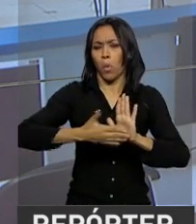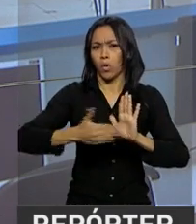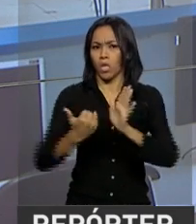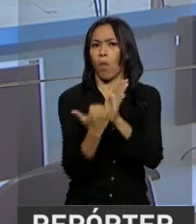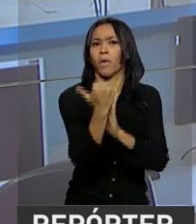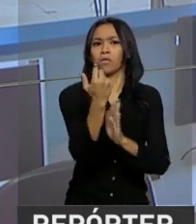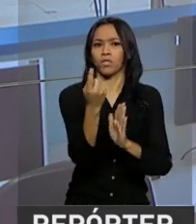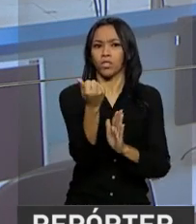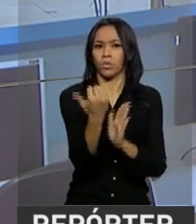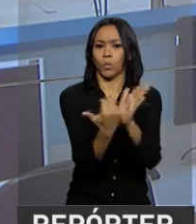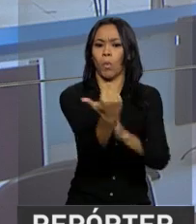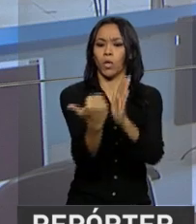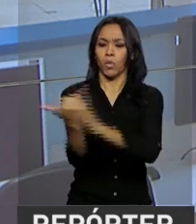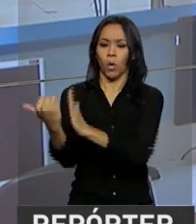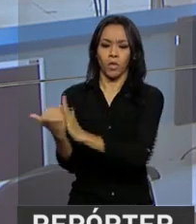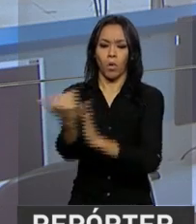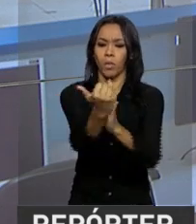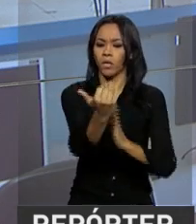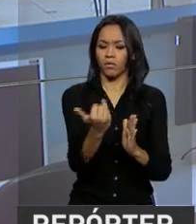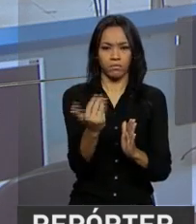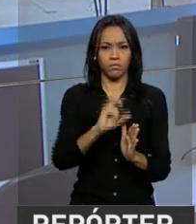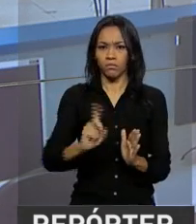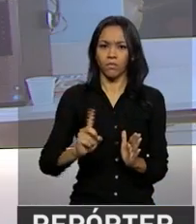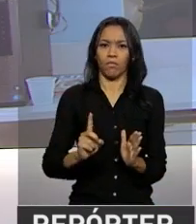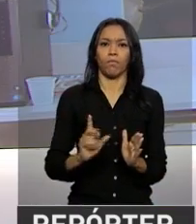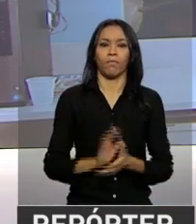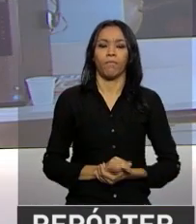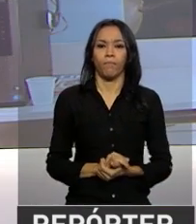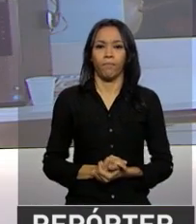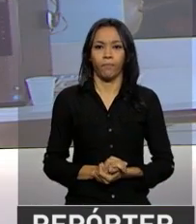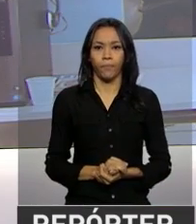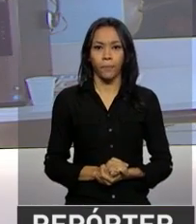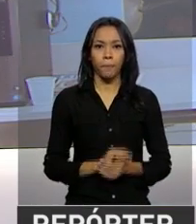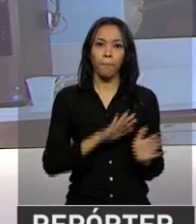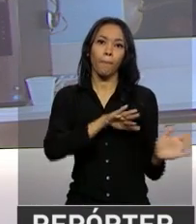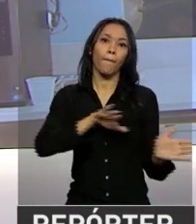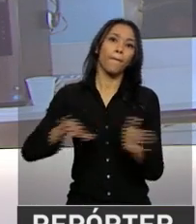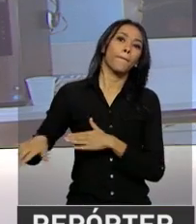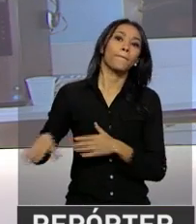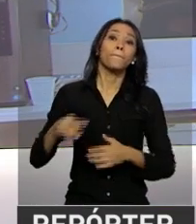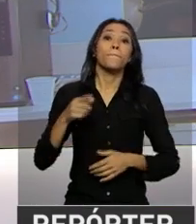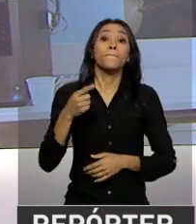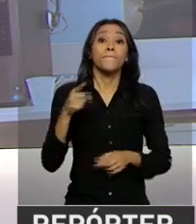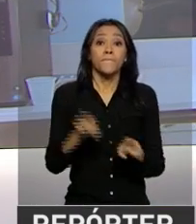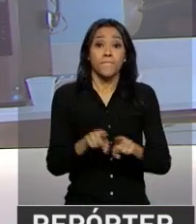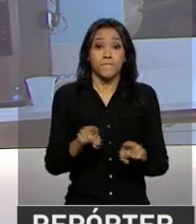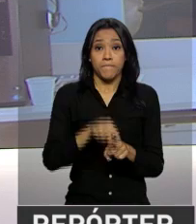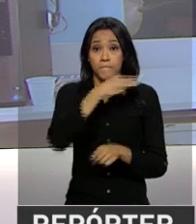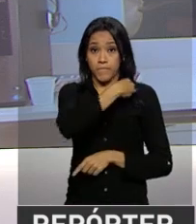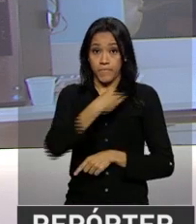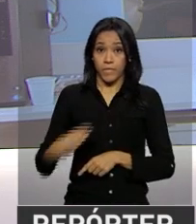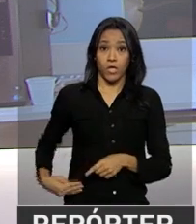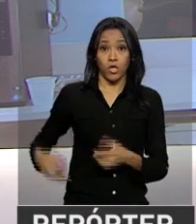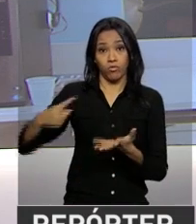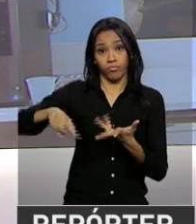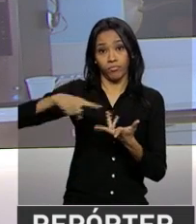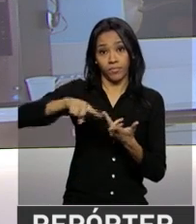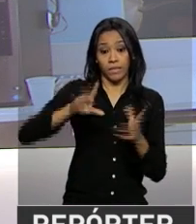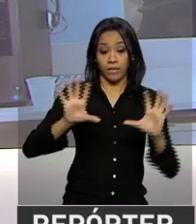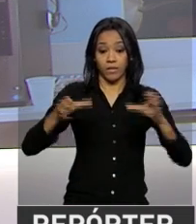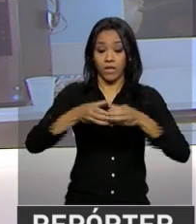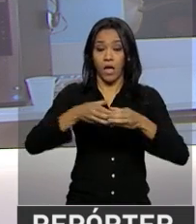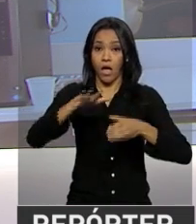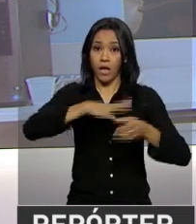subsídios nas diversas áreas do governo. Na sequência, os ministros da área econômica vão conceder